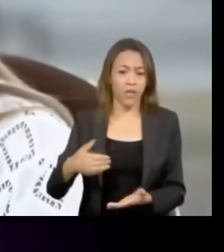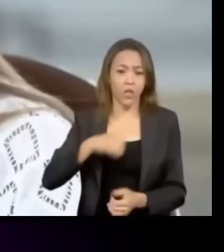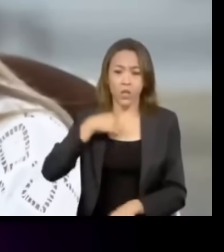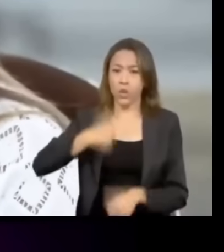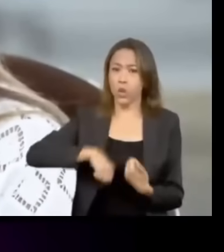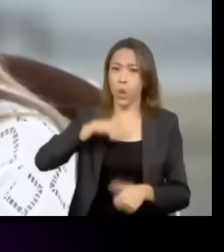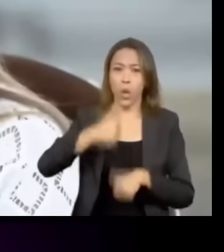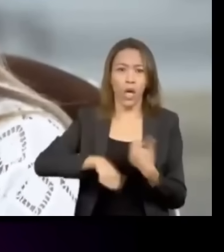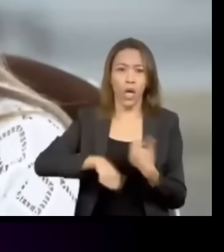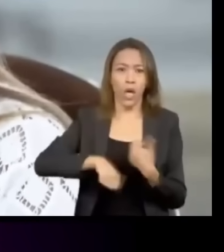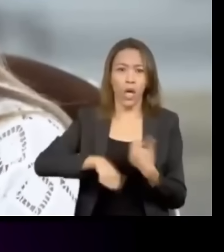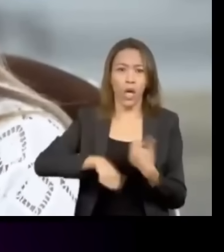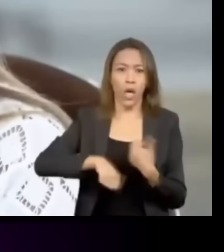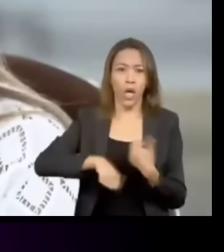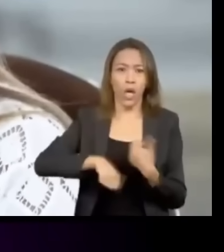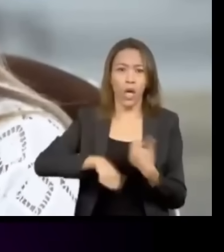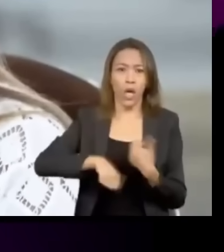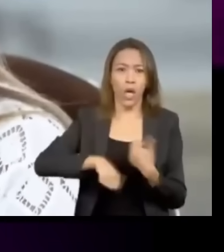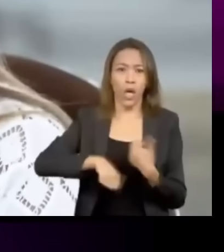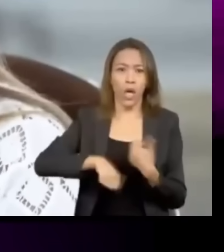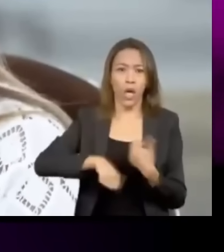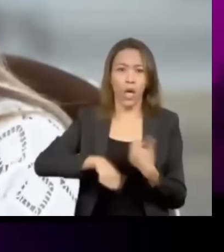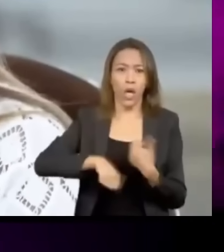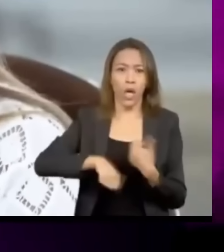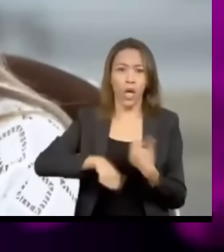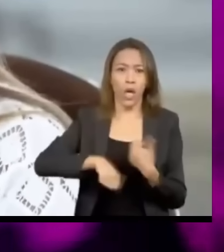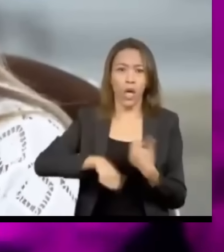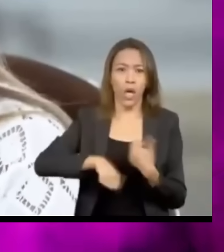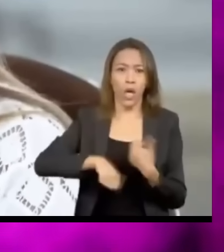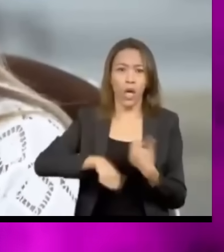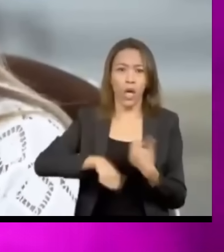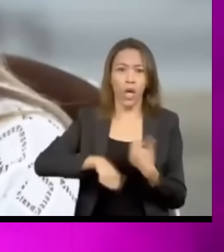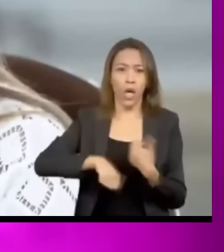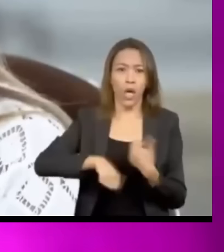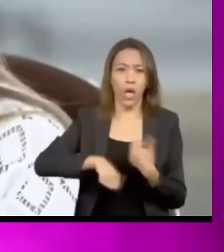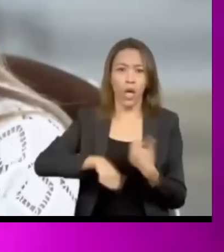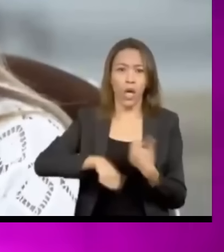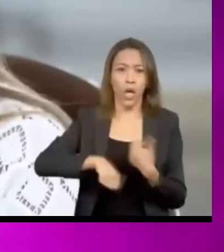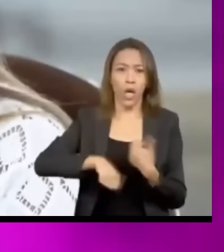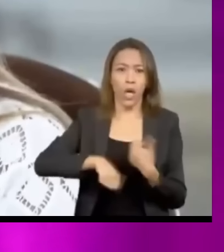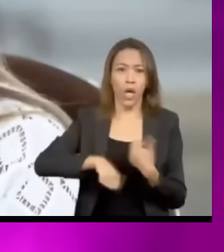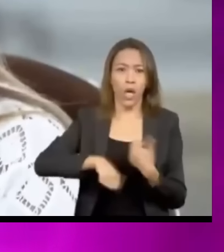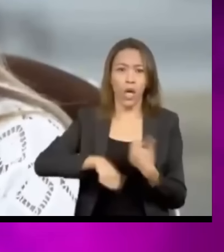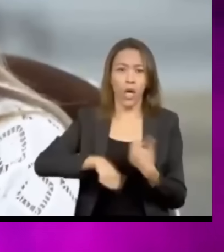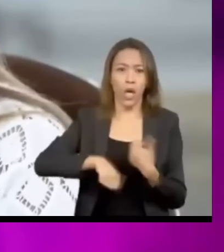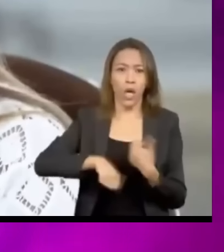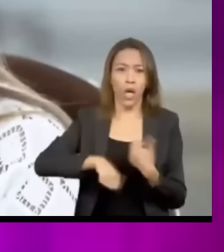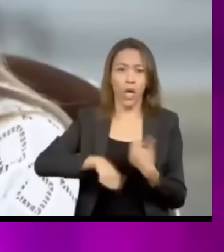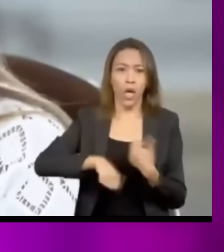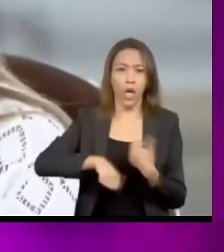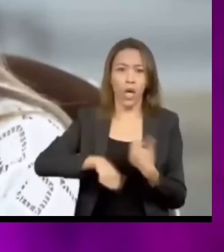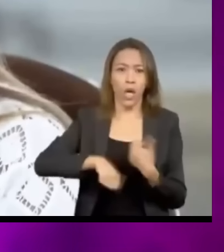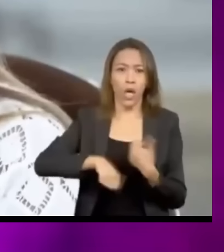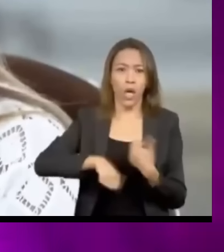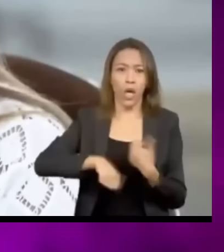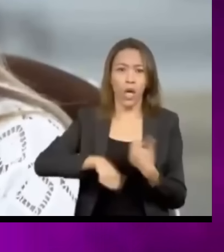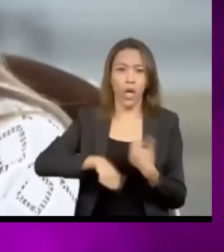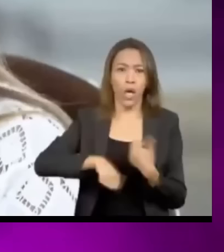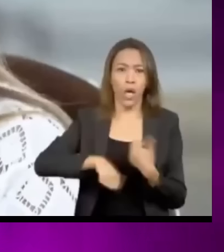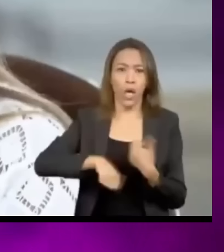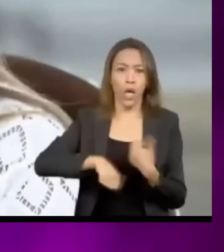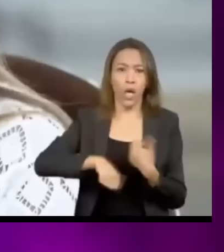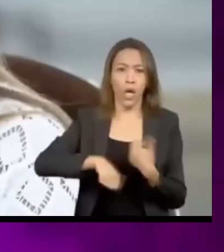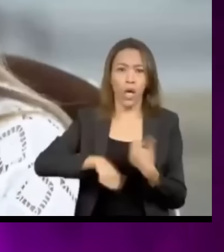por segurança e tal. Sabe o que eu penso aqui, que, nossa, isso aconteceu com ela, não acontece com nenhum outro brasileiro,